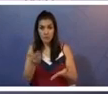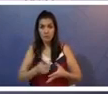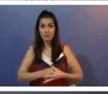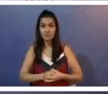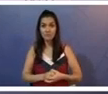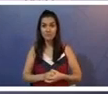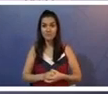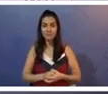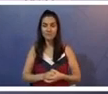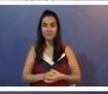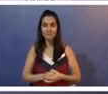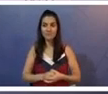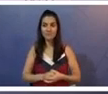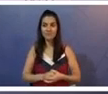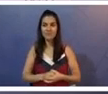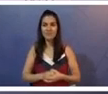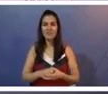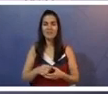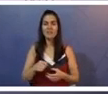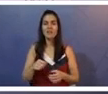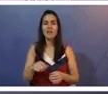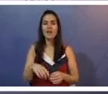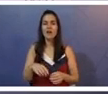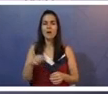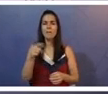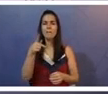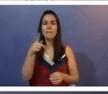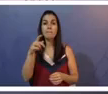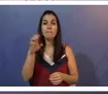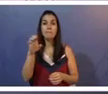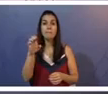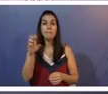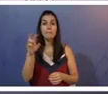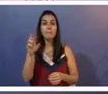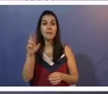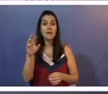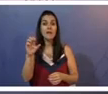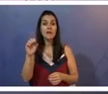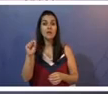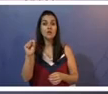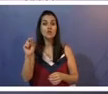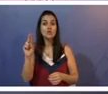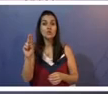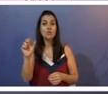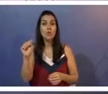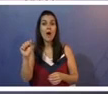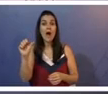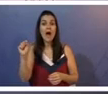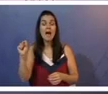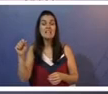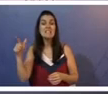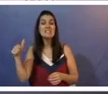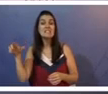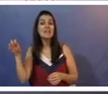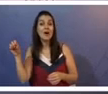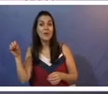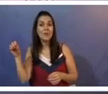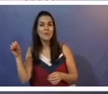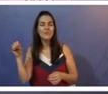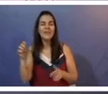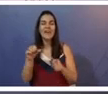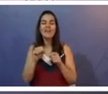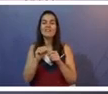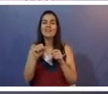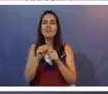falar? Pensaram aí? Persuasão, poder de persuasão, poder de convencimento. É esse que é